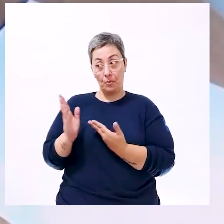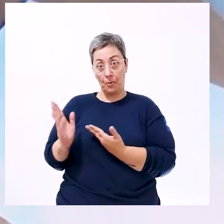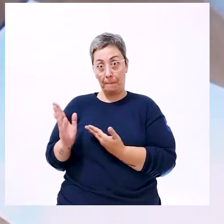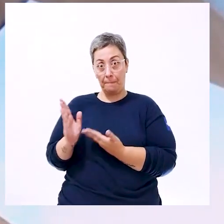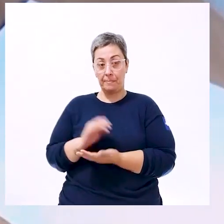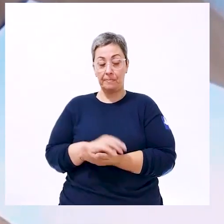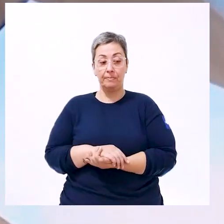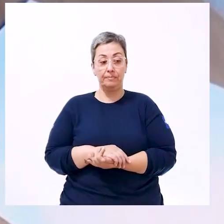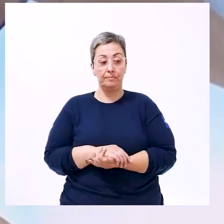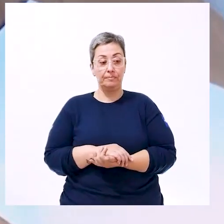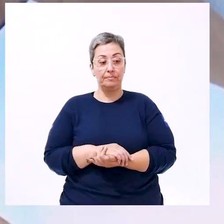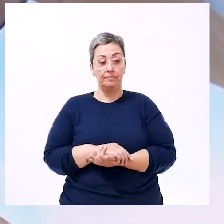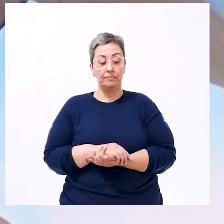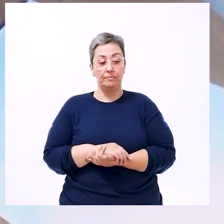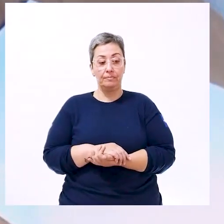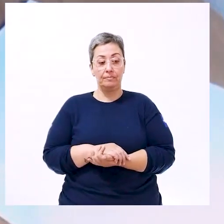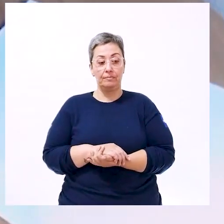assim.